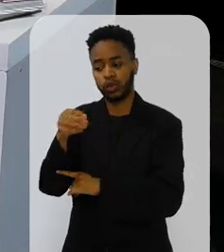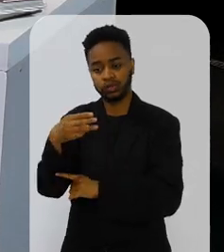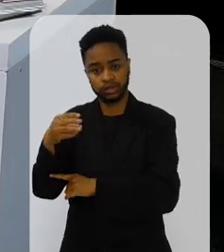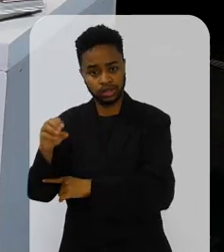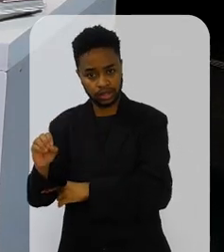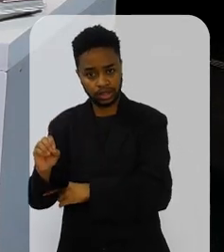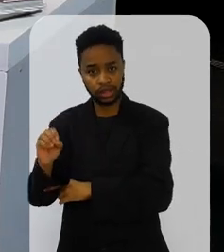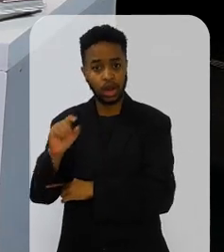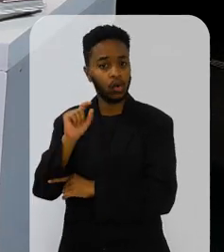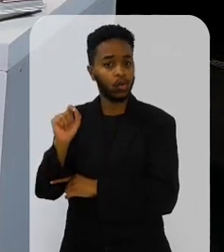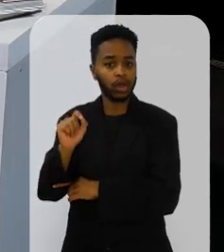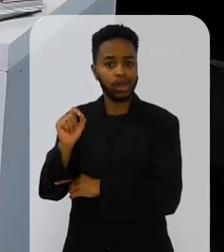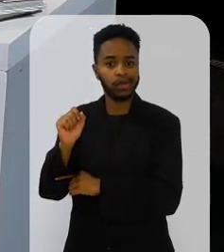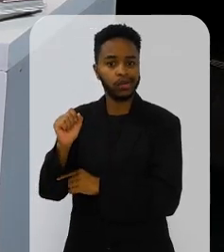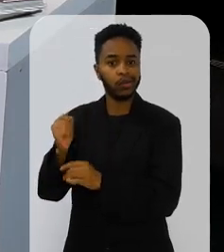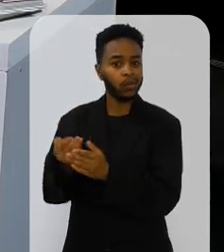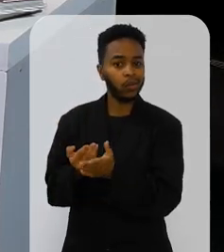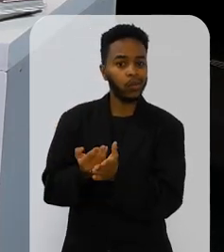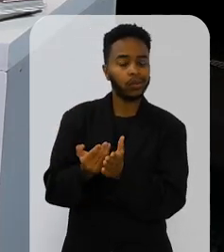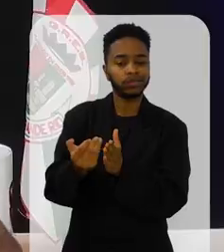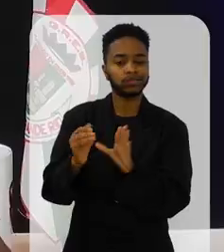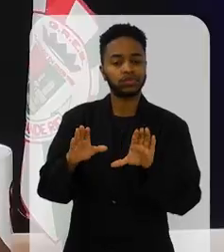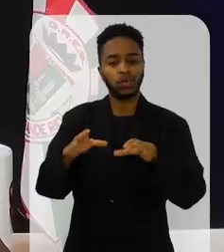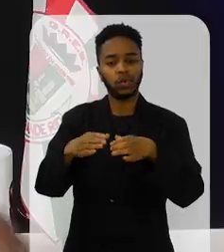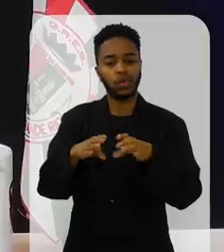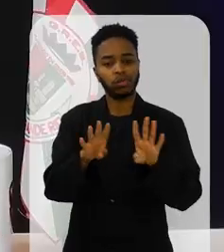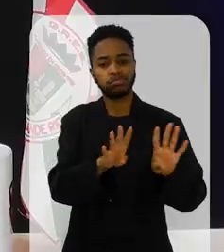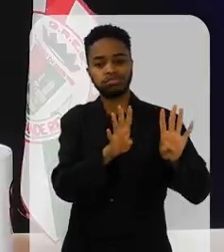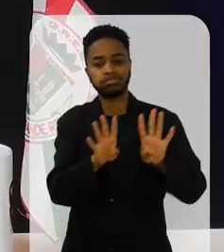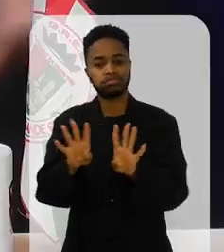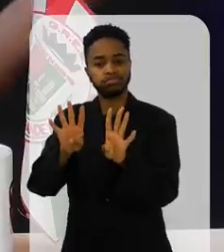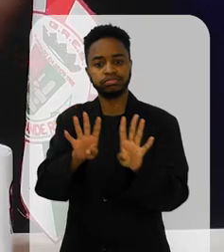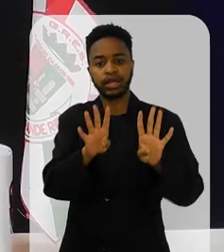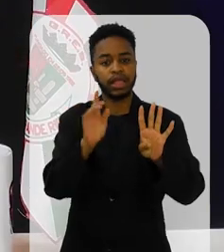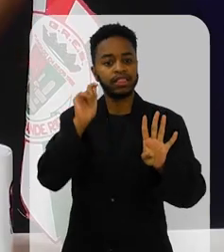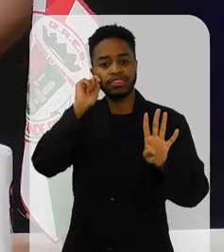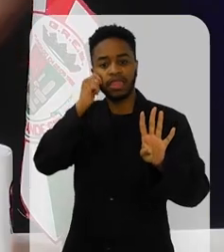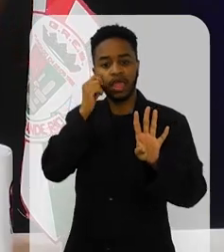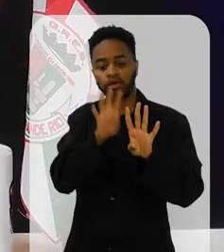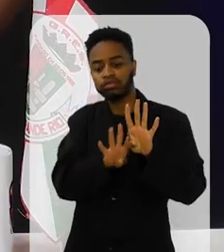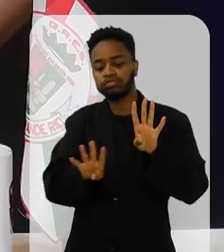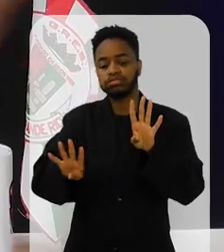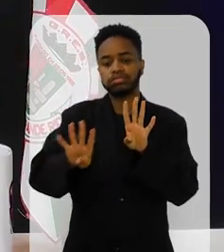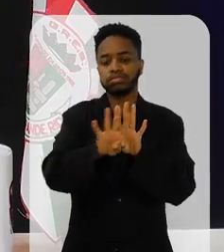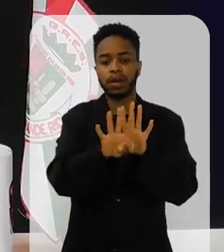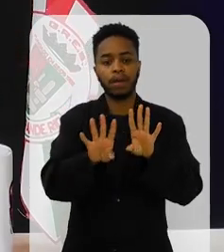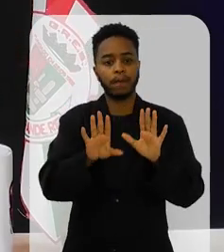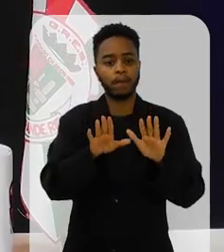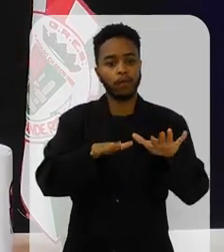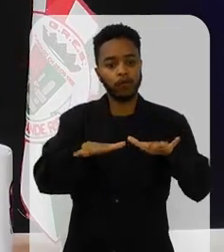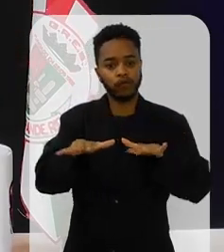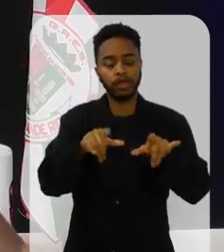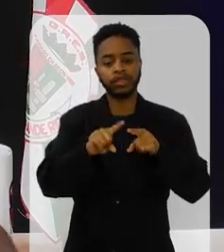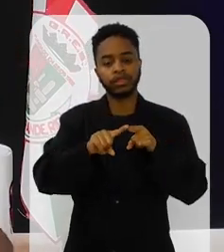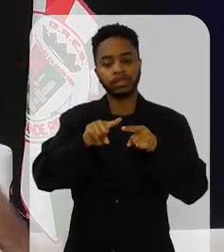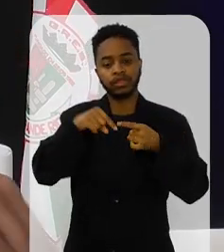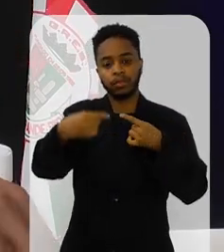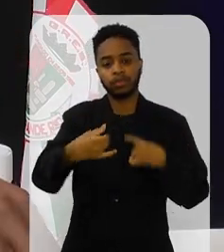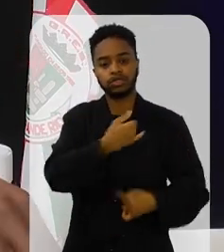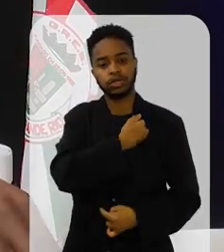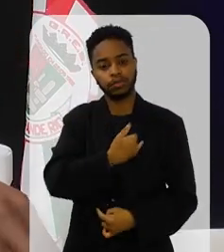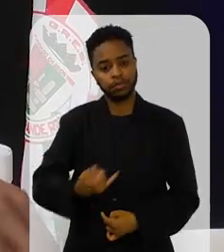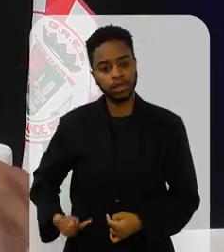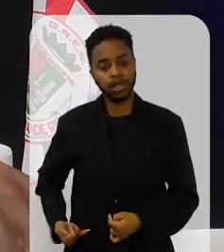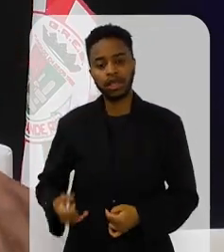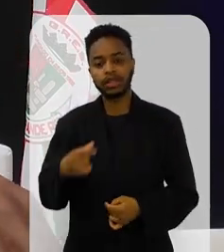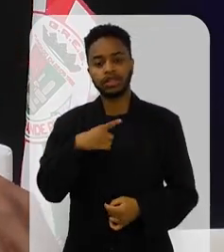30 voltando, resgatando, que levou a comissão de frente dos negros para frente de movimento. Depois a Imperatriz